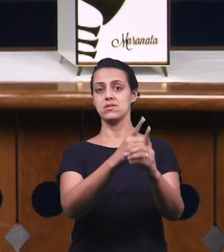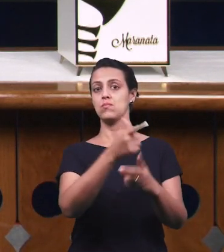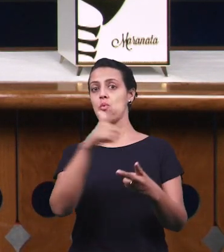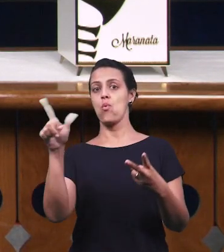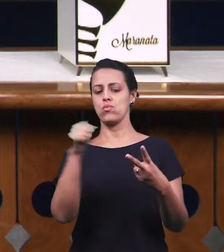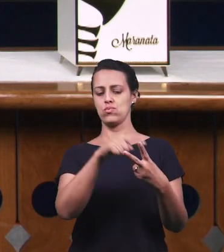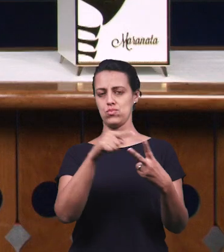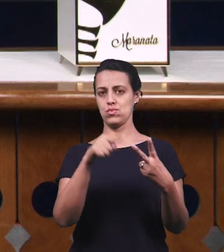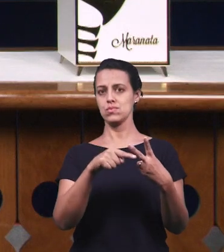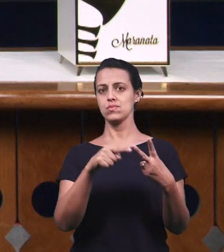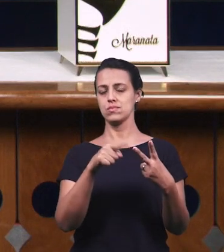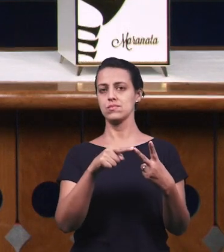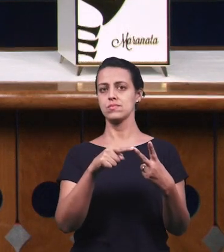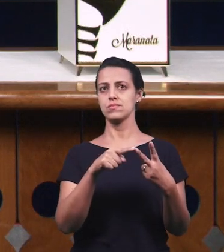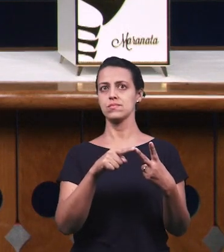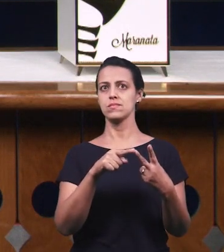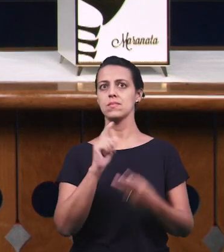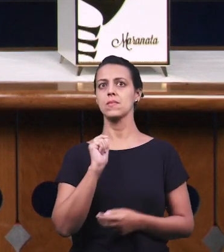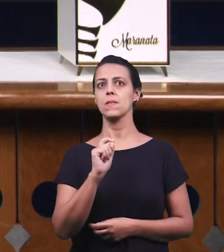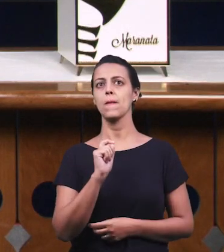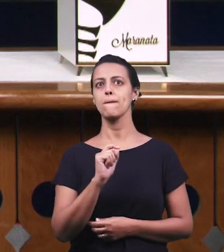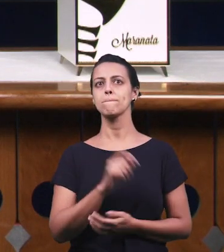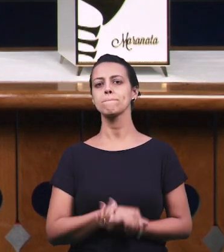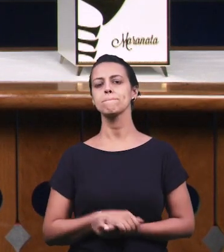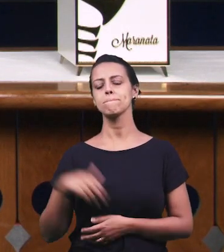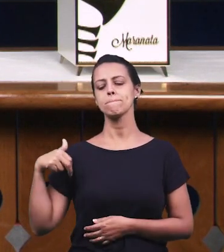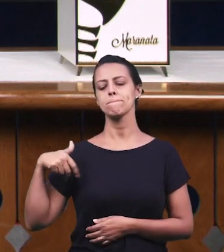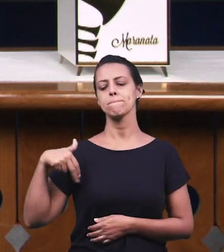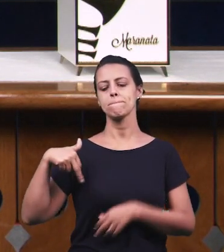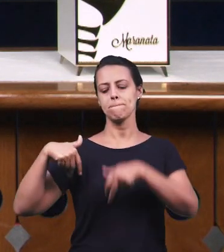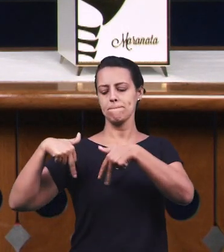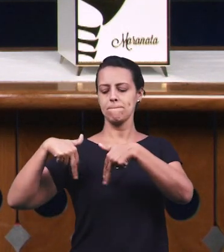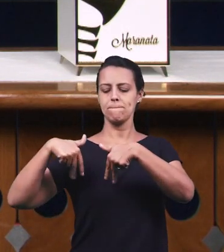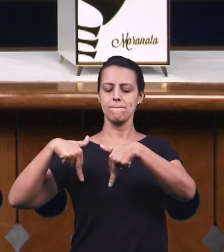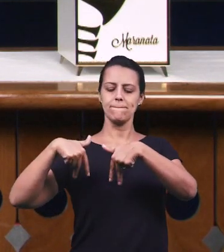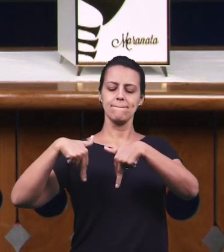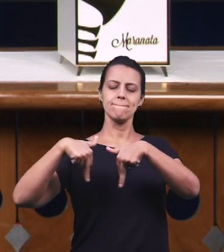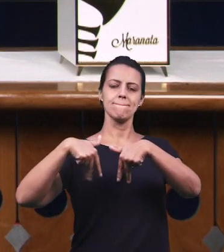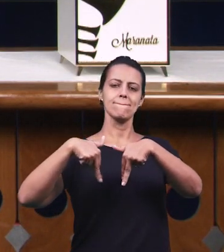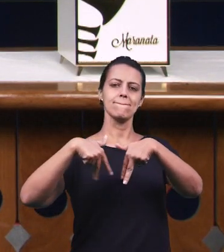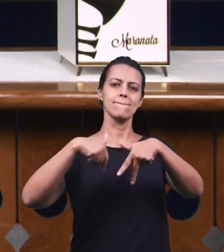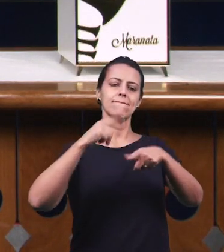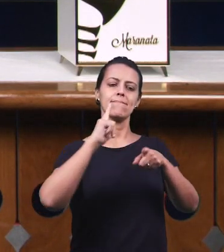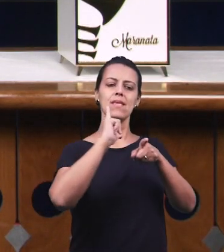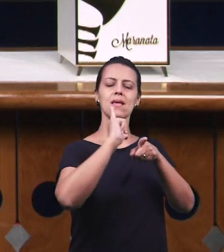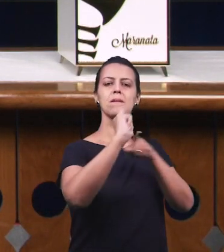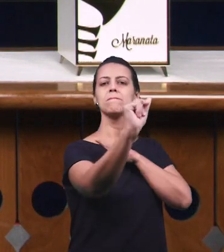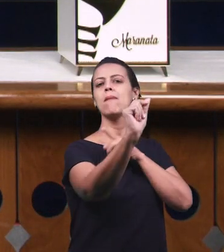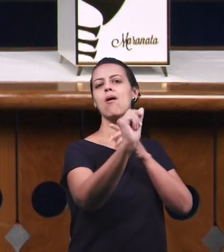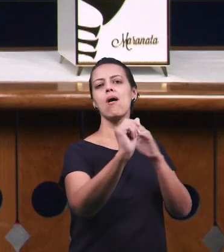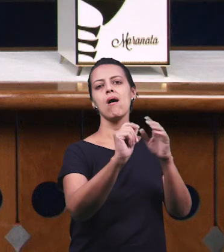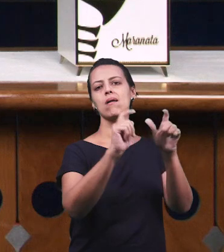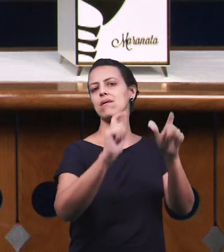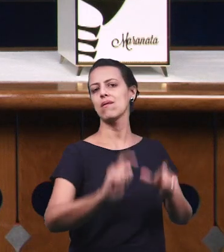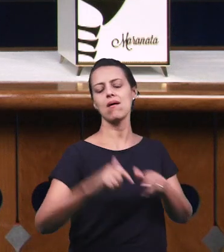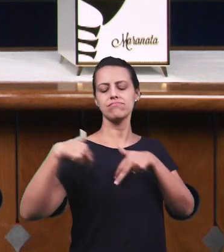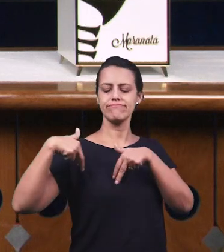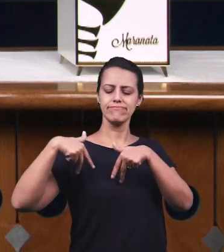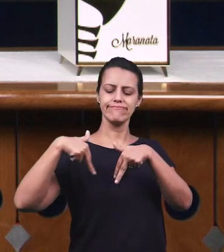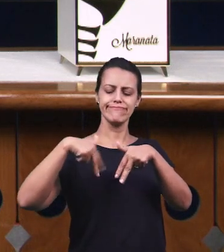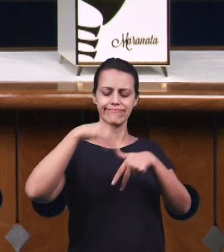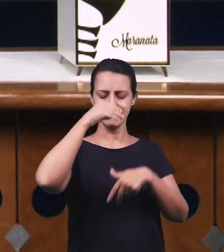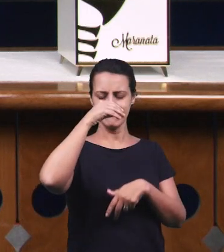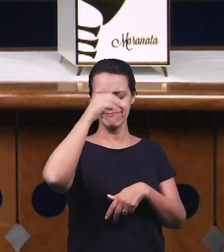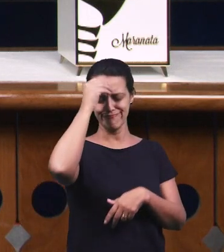dia da ressurreição, estavam caminhando, voltando para Emaús, para a sua terra, desanimados,